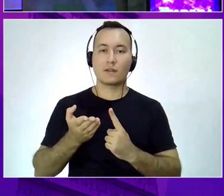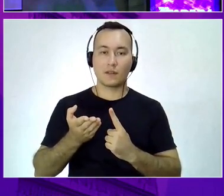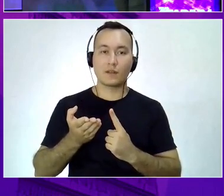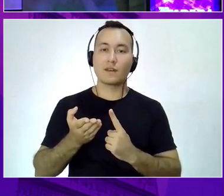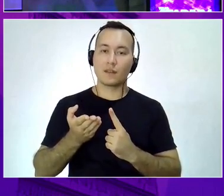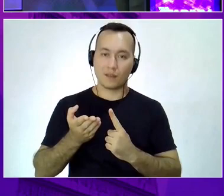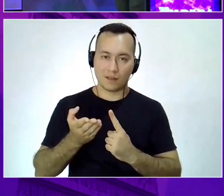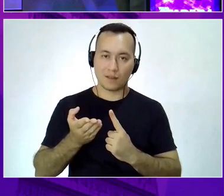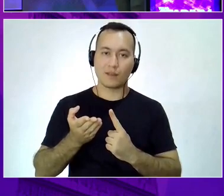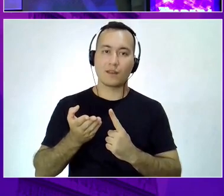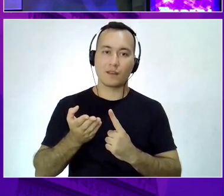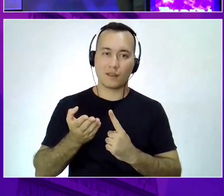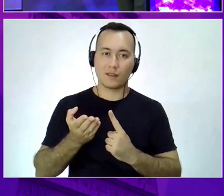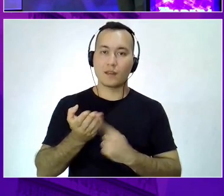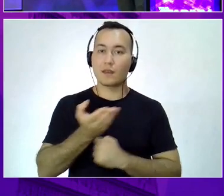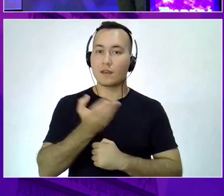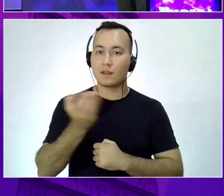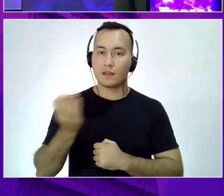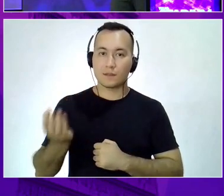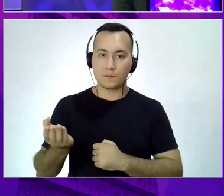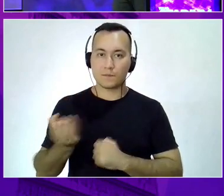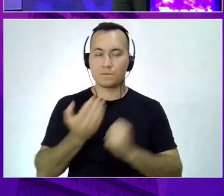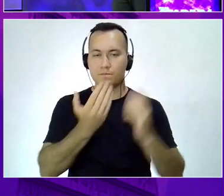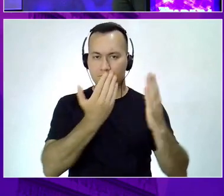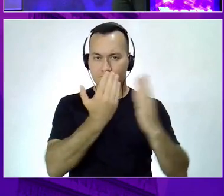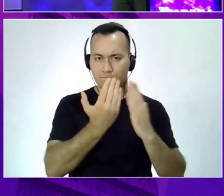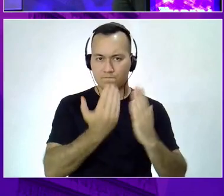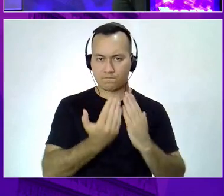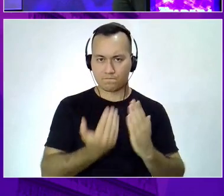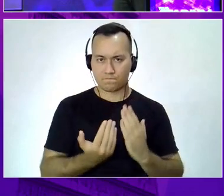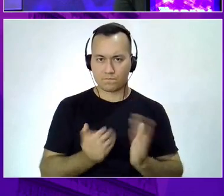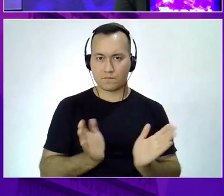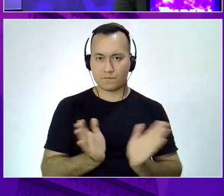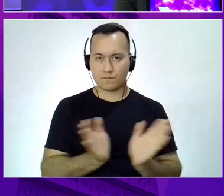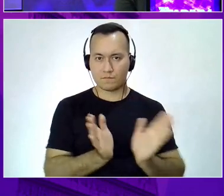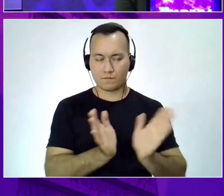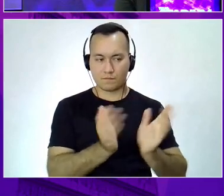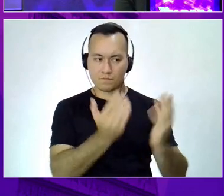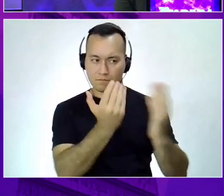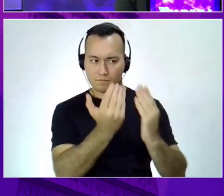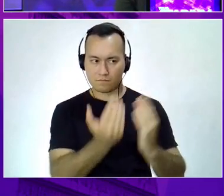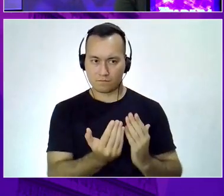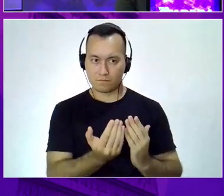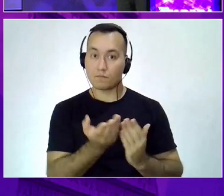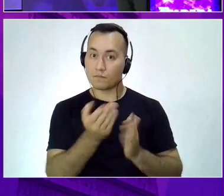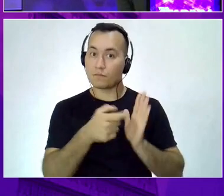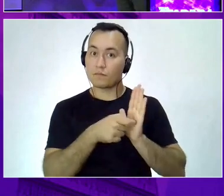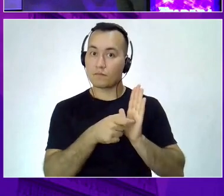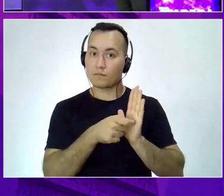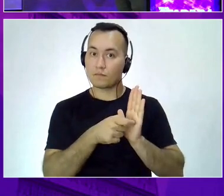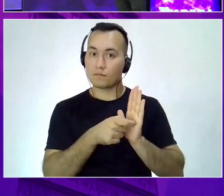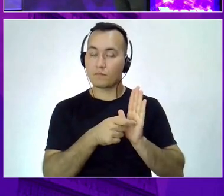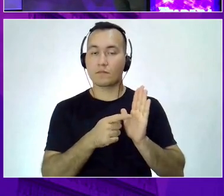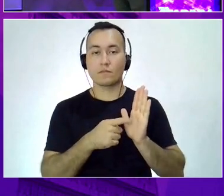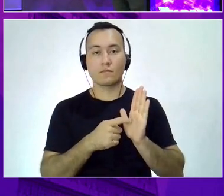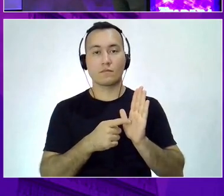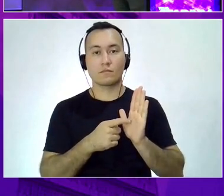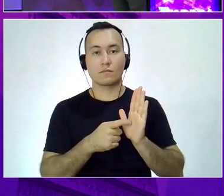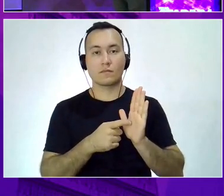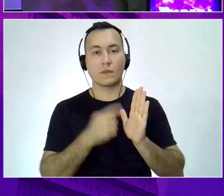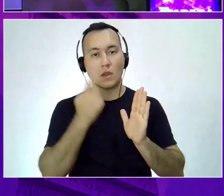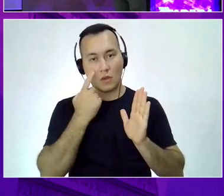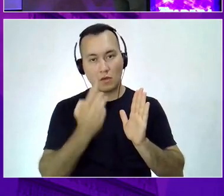dados mesmo para não ter problemas, tá? Mas esse aplicativo, por exemplo, a área de toque deles foi destacada